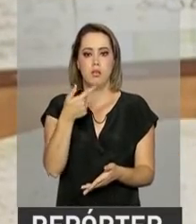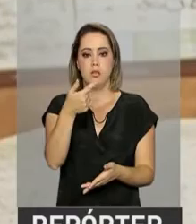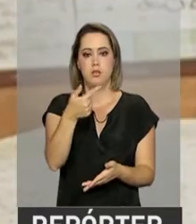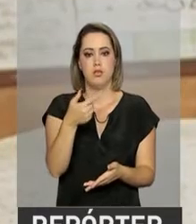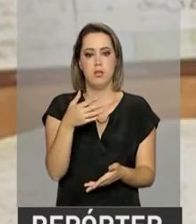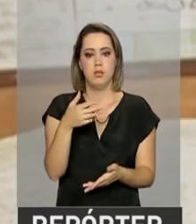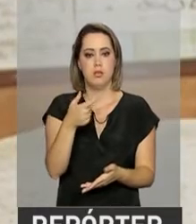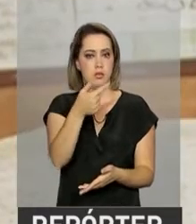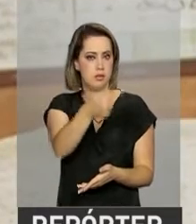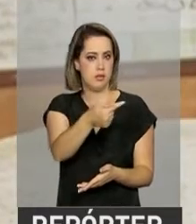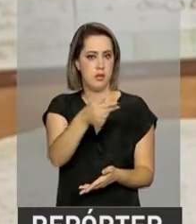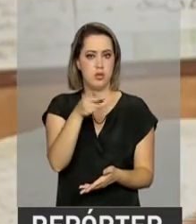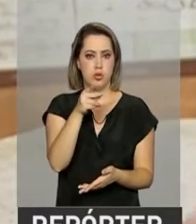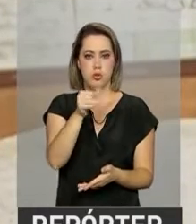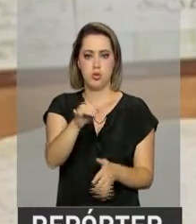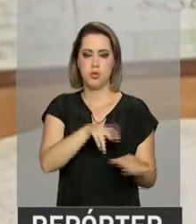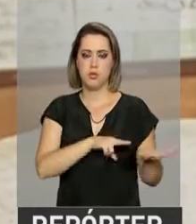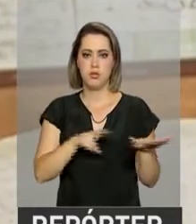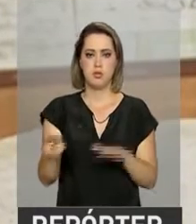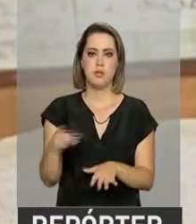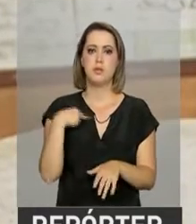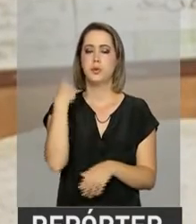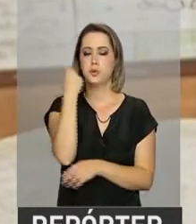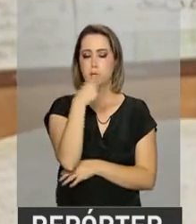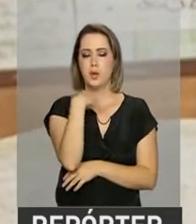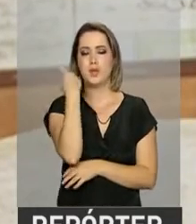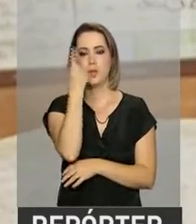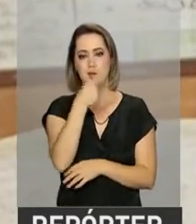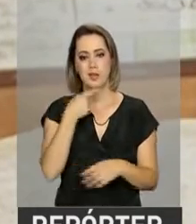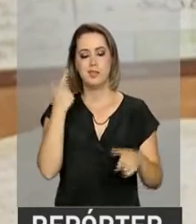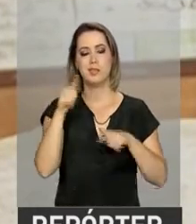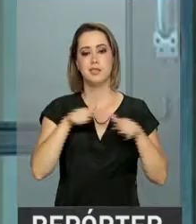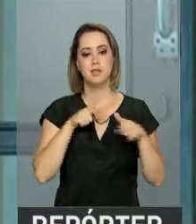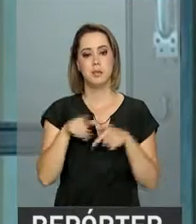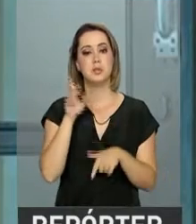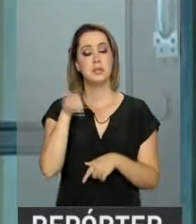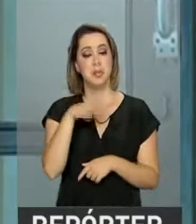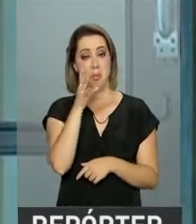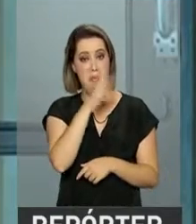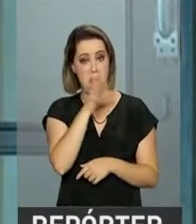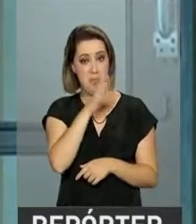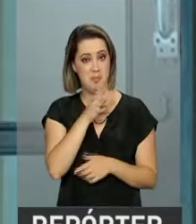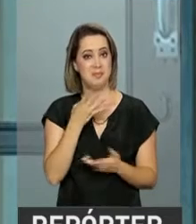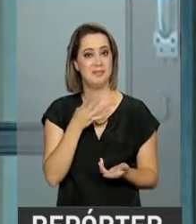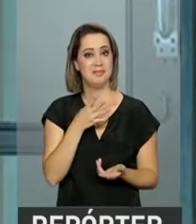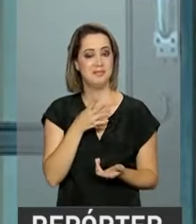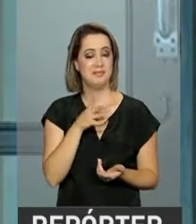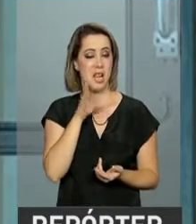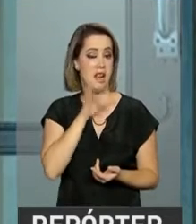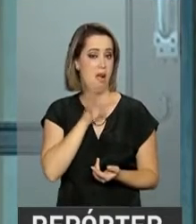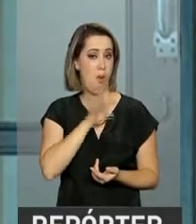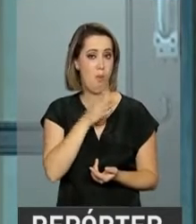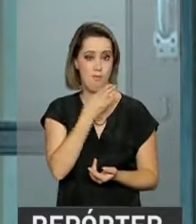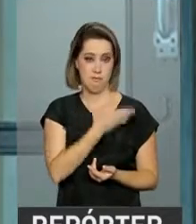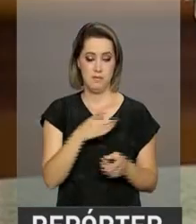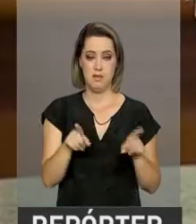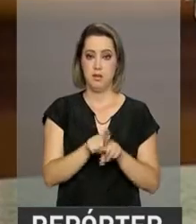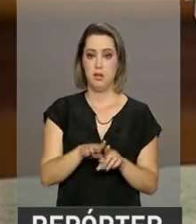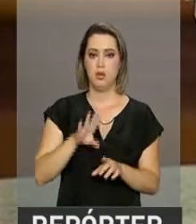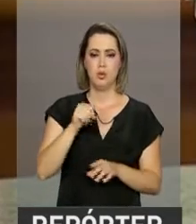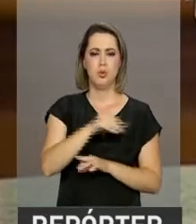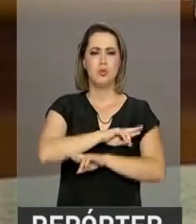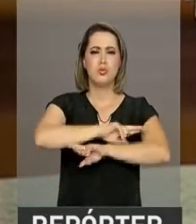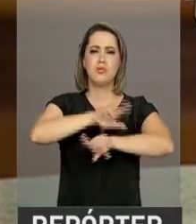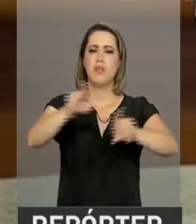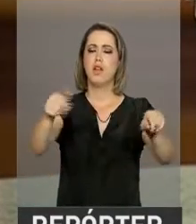sentindo laboratório passava horas era bem legal ao todo 500 estudantes já passaram pelo projeto que